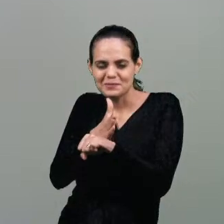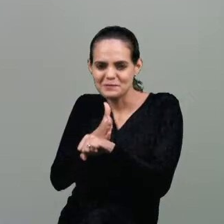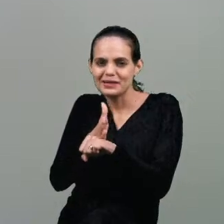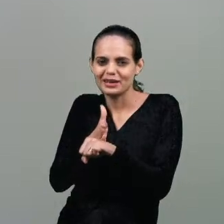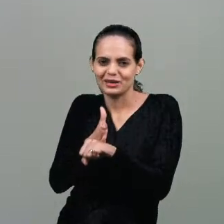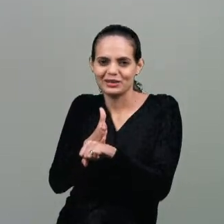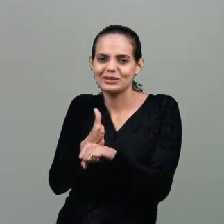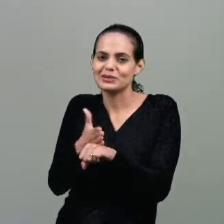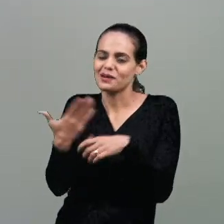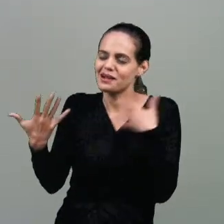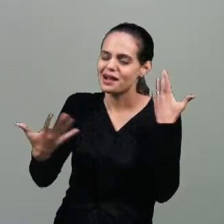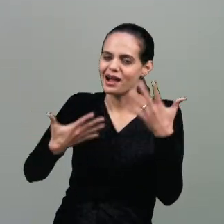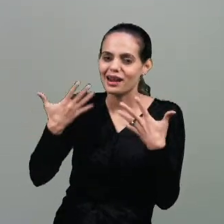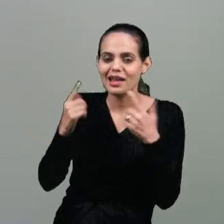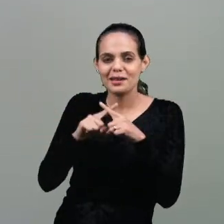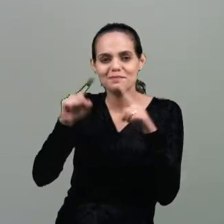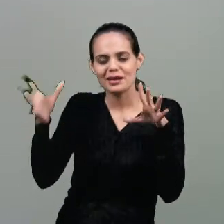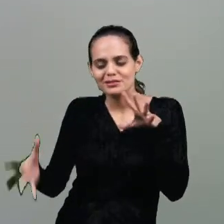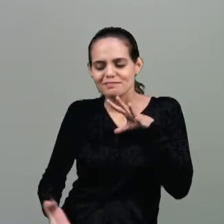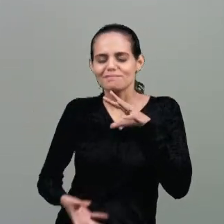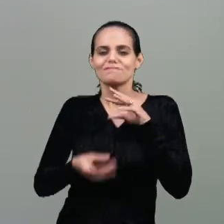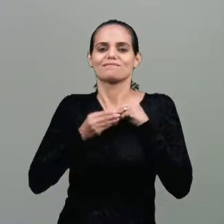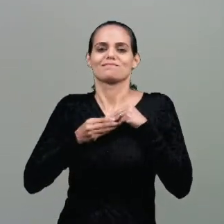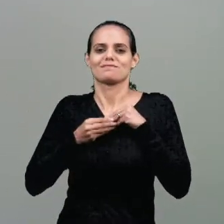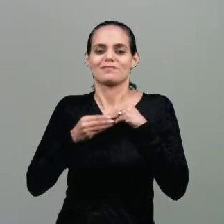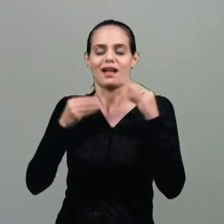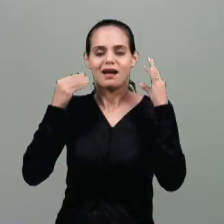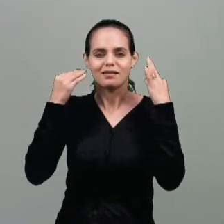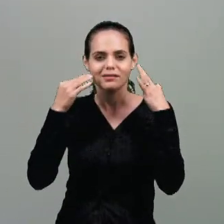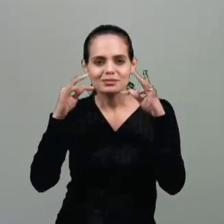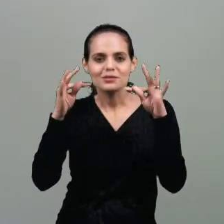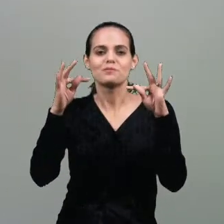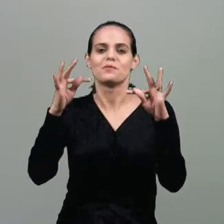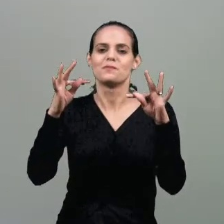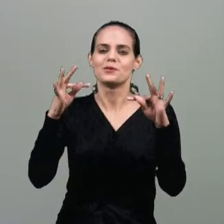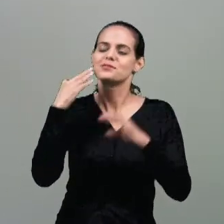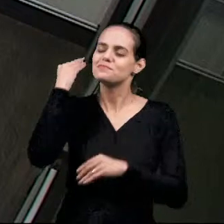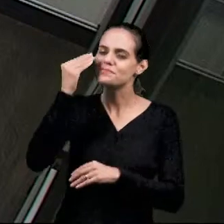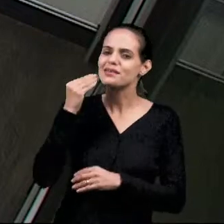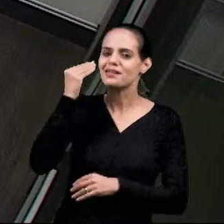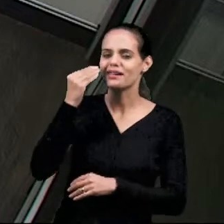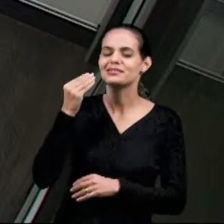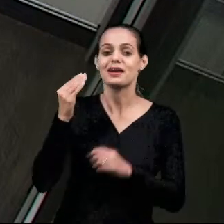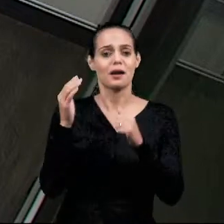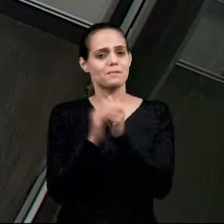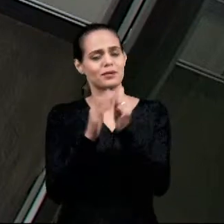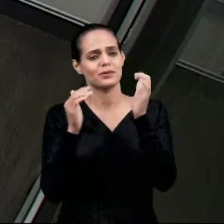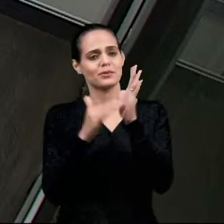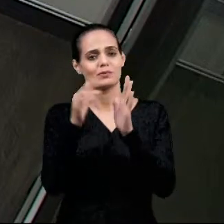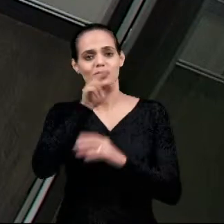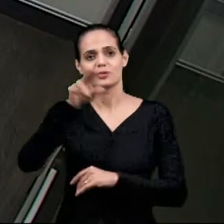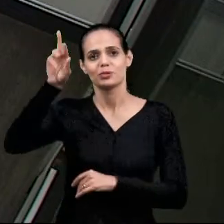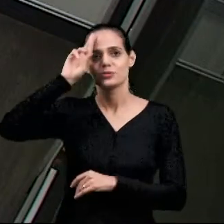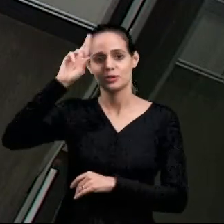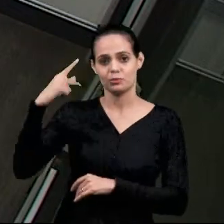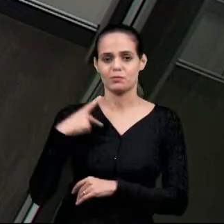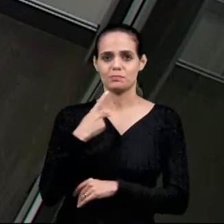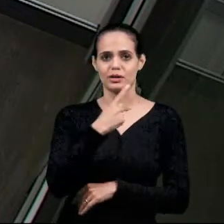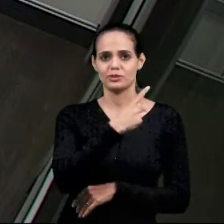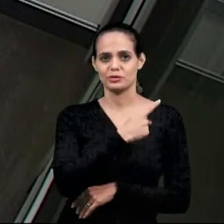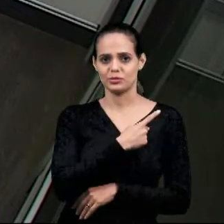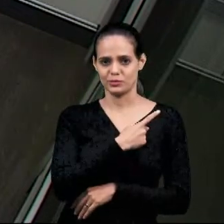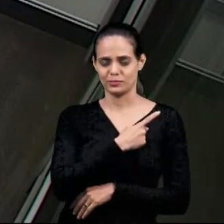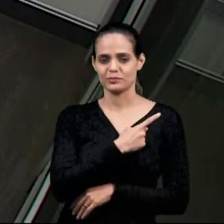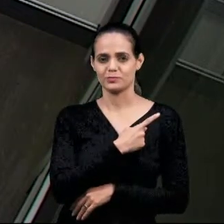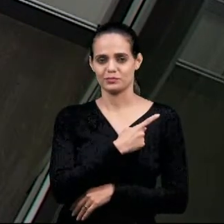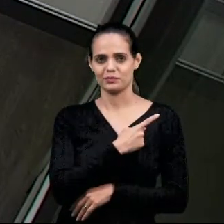mas que acrescenta como testemunho, como experiência para nós. Amém. Louvado seja o nome do Senhor. Pastor Diniz